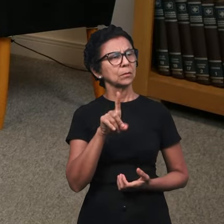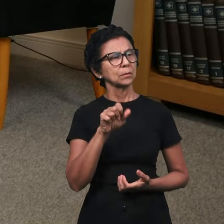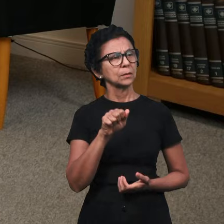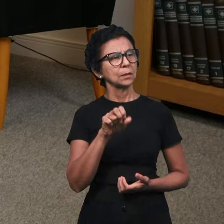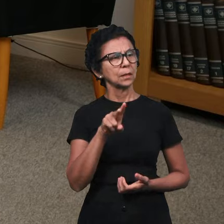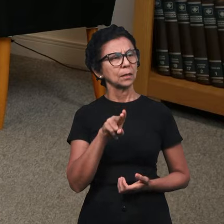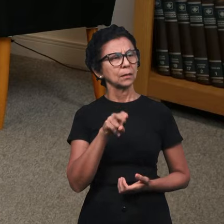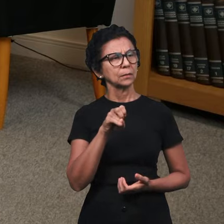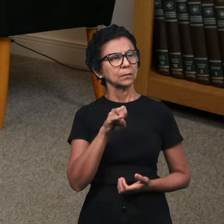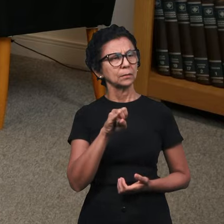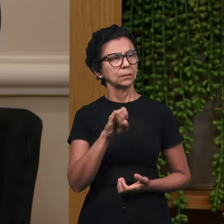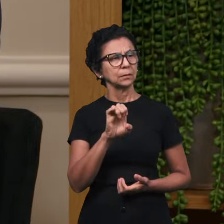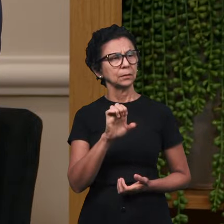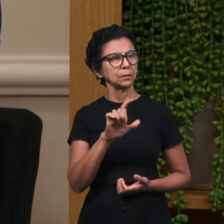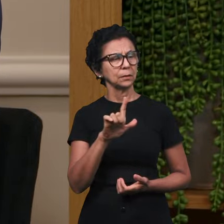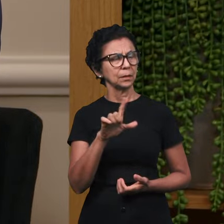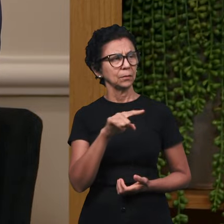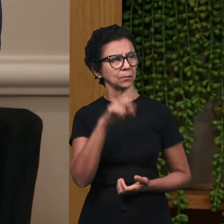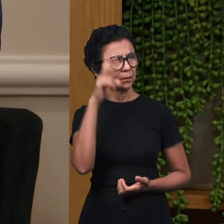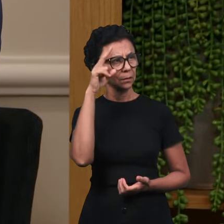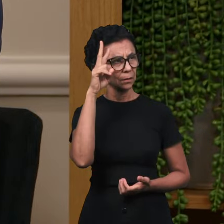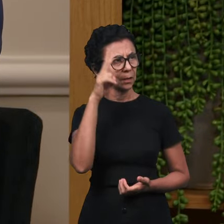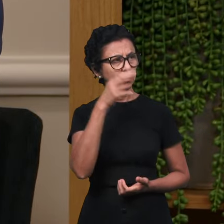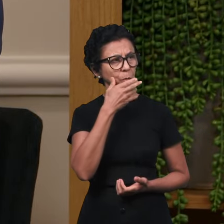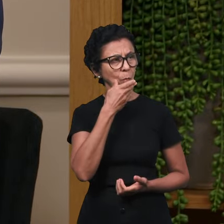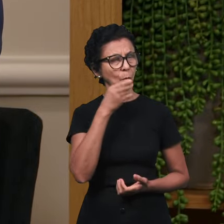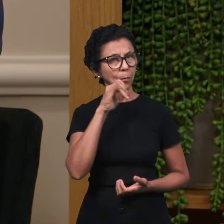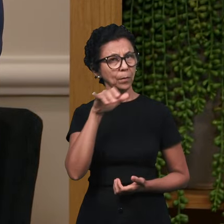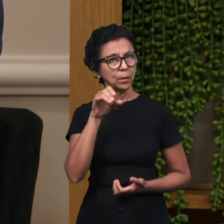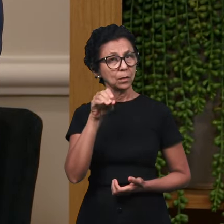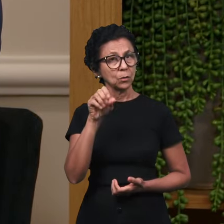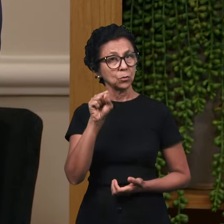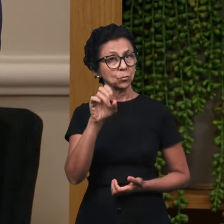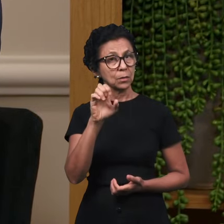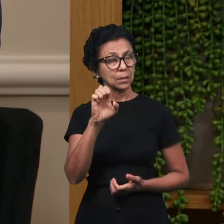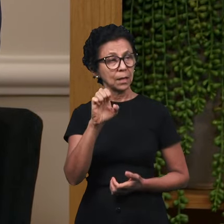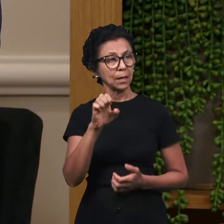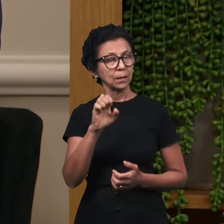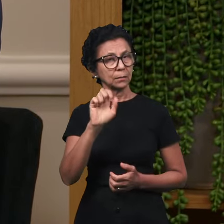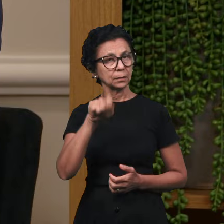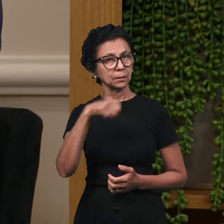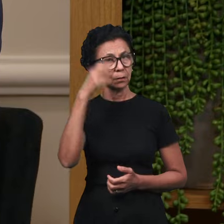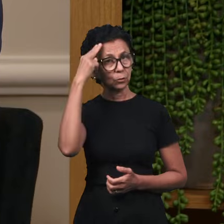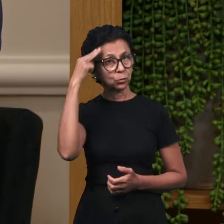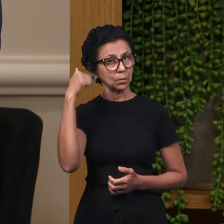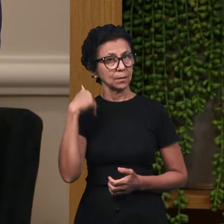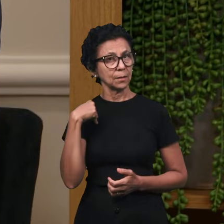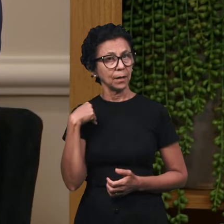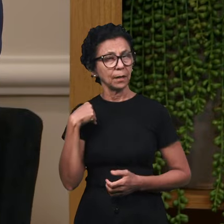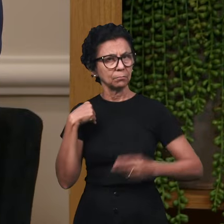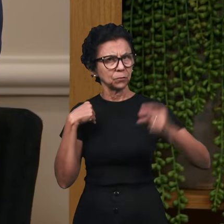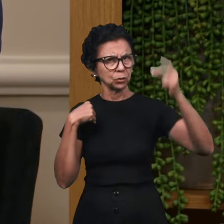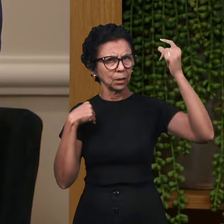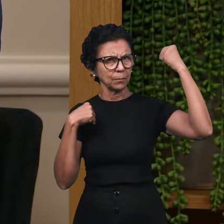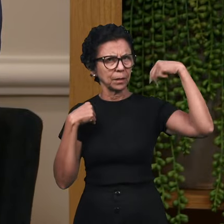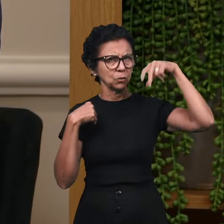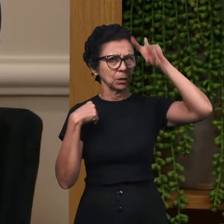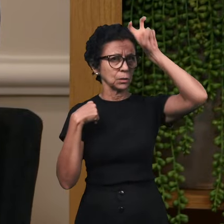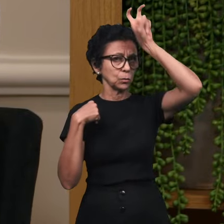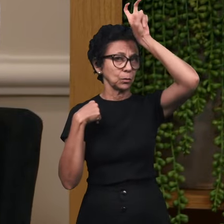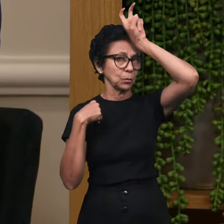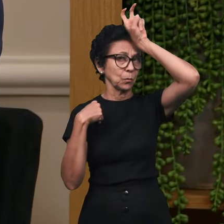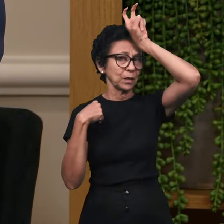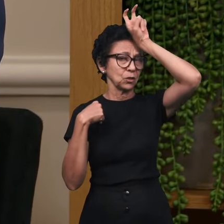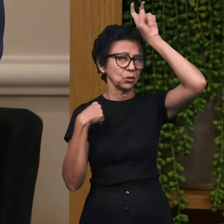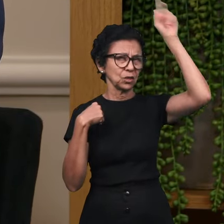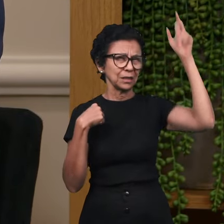lembra José do Egito, né? José do Egito teve sonhos. Naquela época também até Faraó,